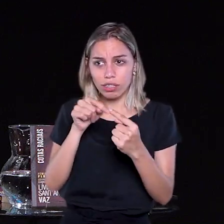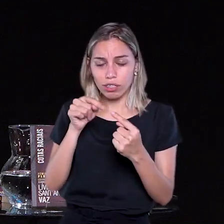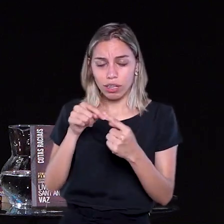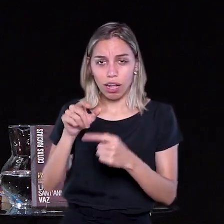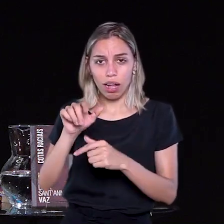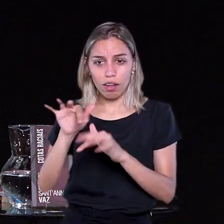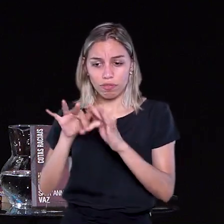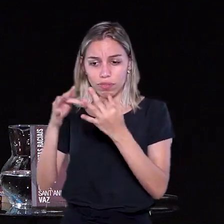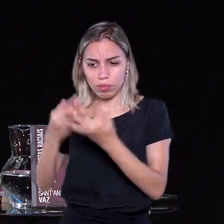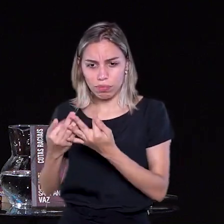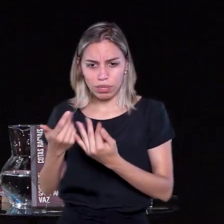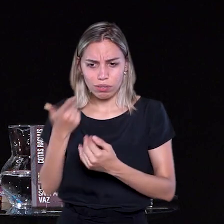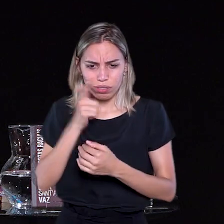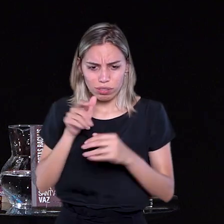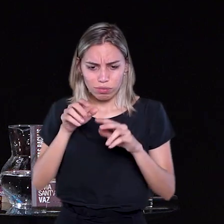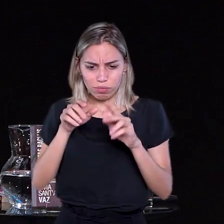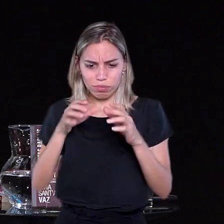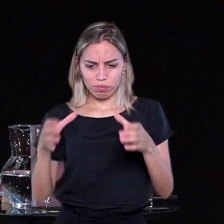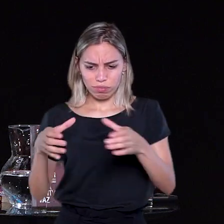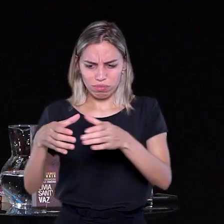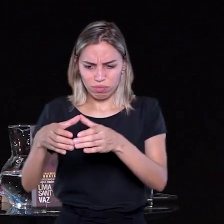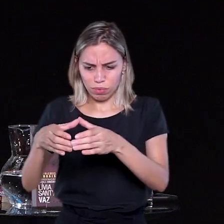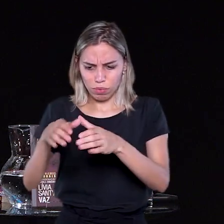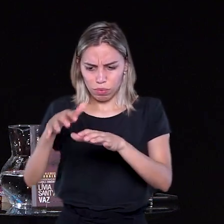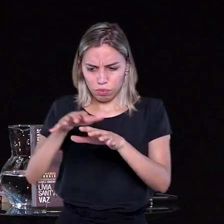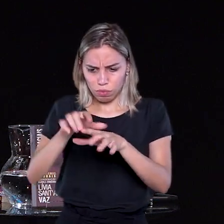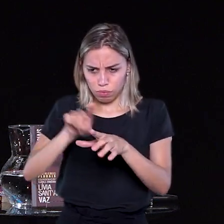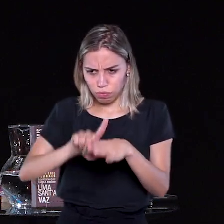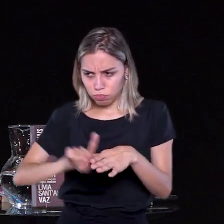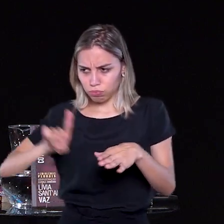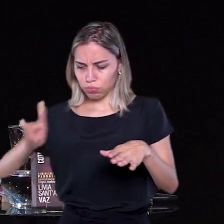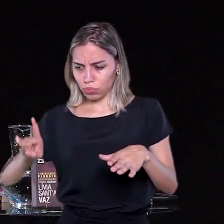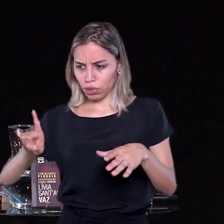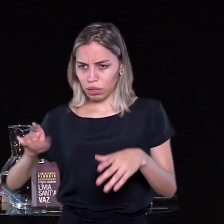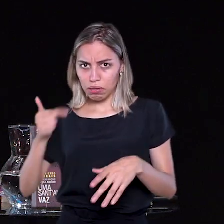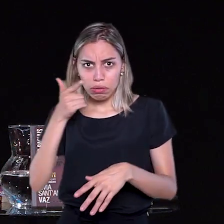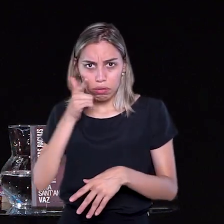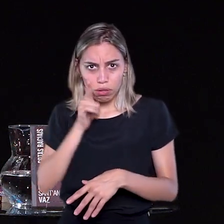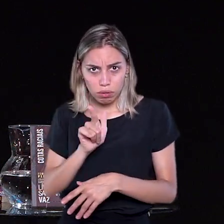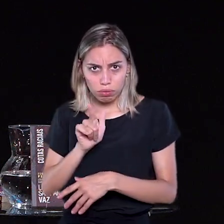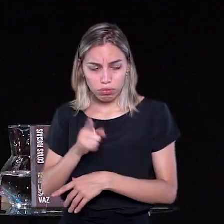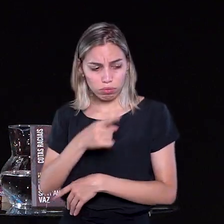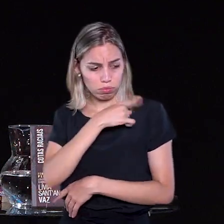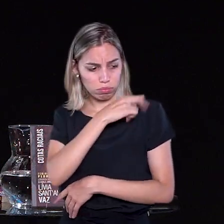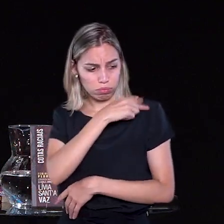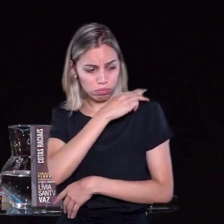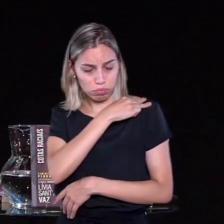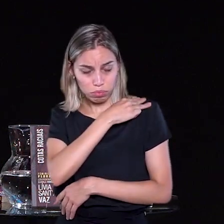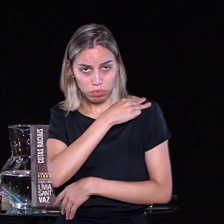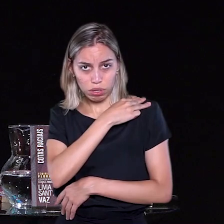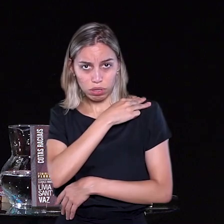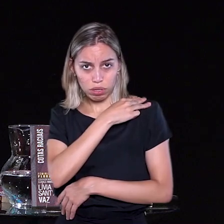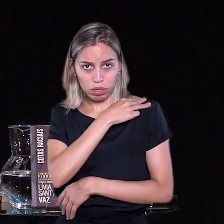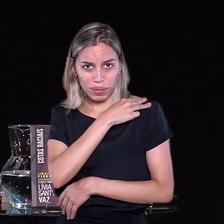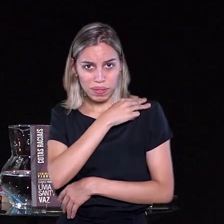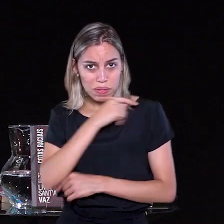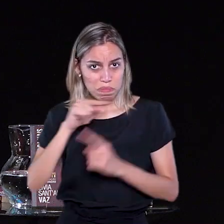furou a bolha e conseguiu estudar numa escola particular, no ensino médio, ou até foi bolsista no ensino médio, não entra pelas